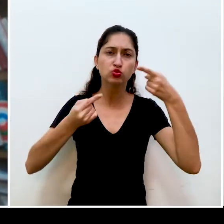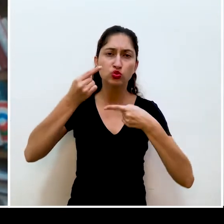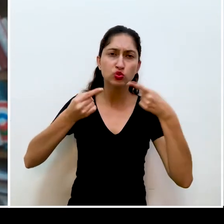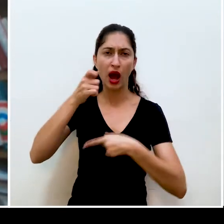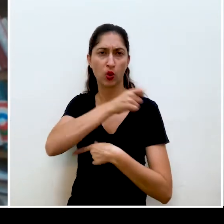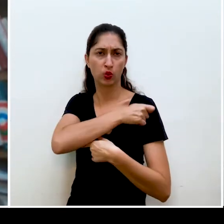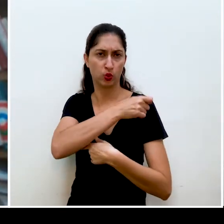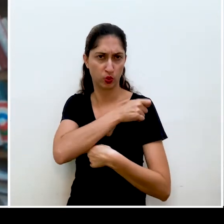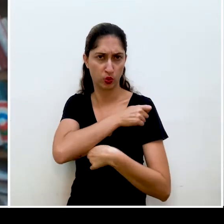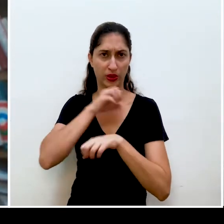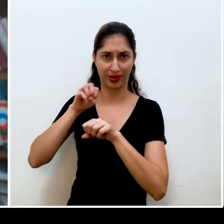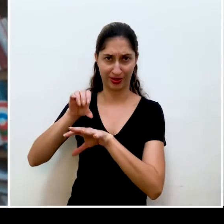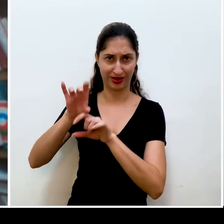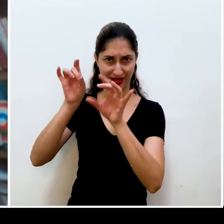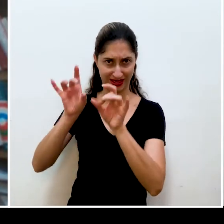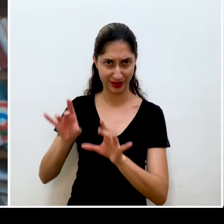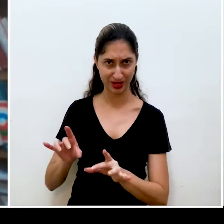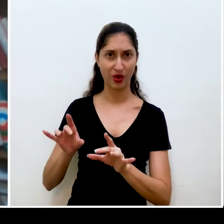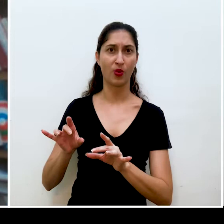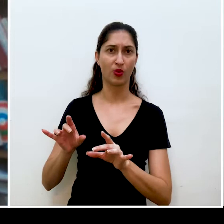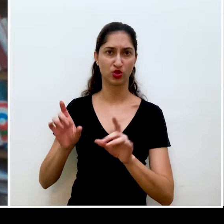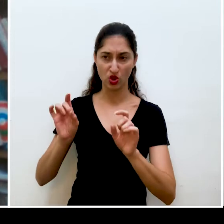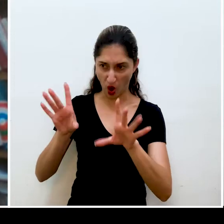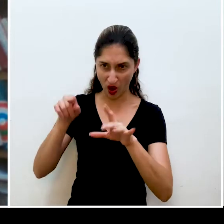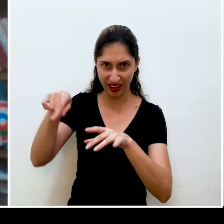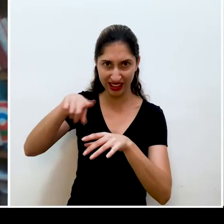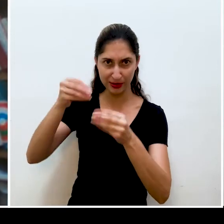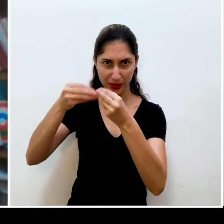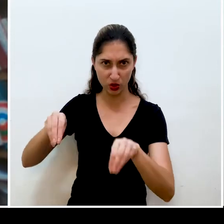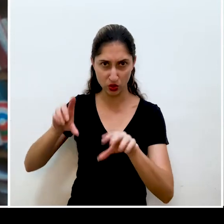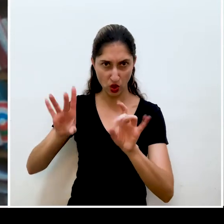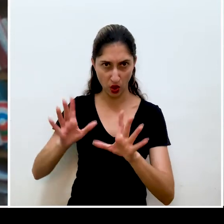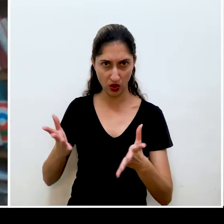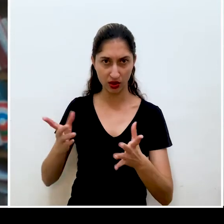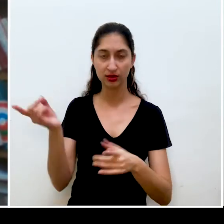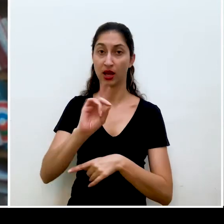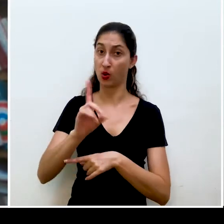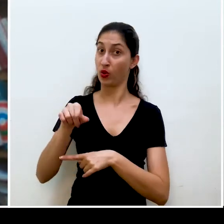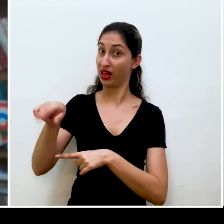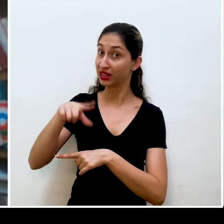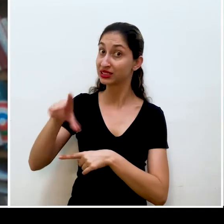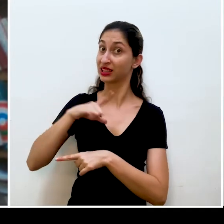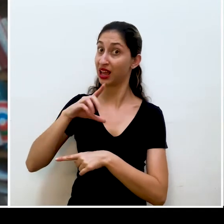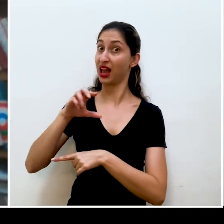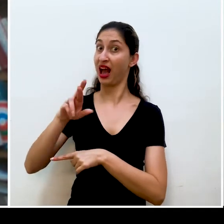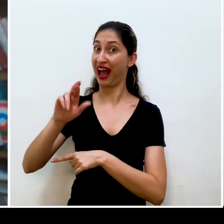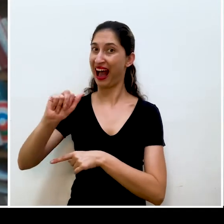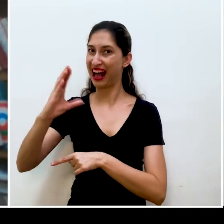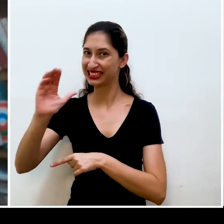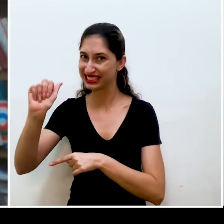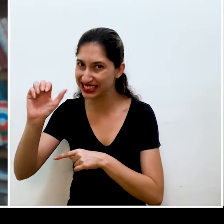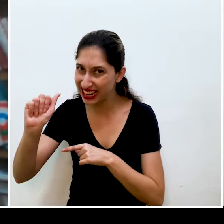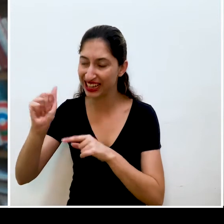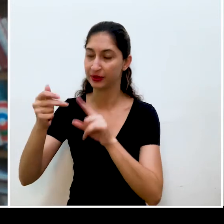somente pelo prejuízo. Alunado de educação especial tem sexo, tem raça, tem classe. Essas marcas são